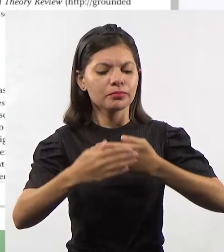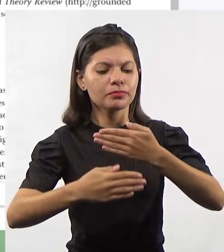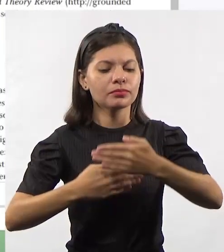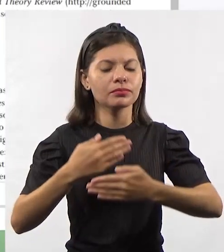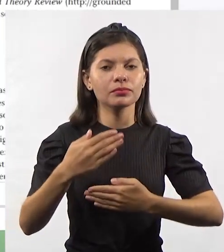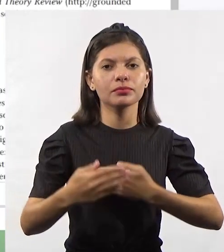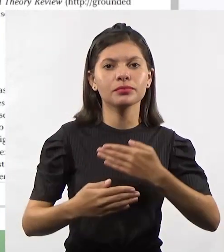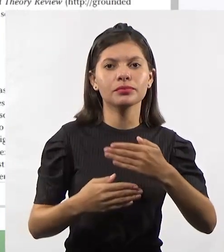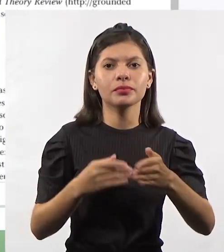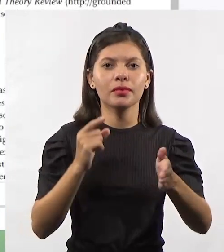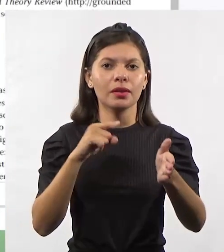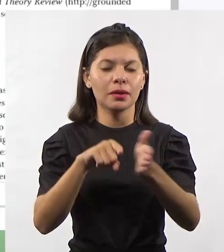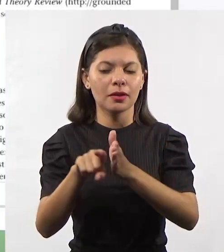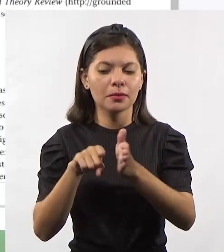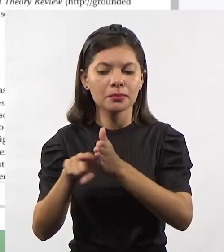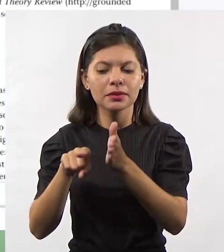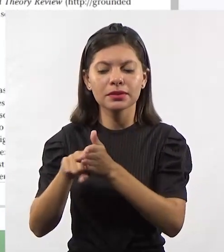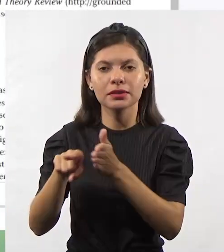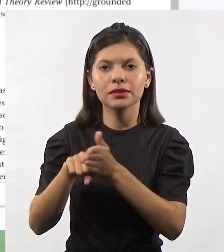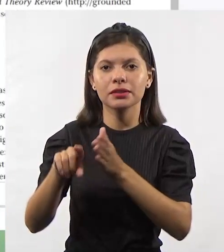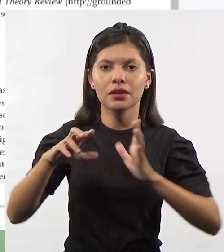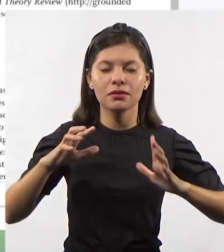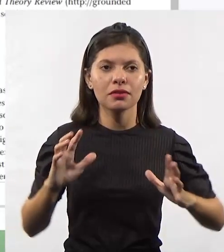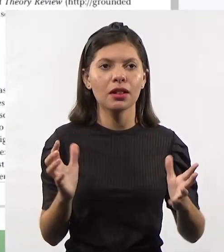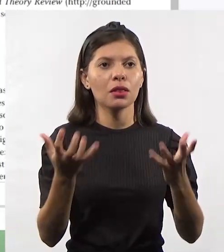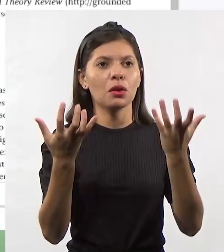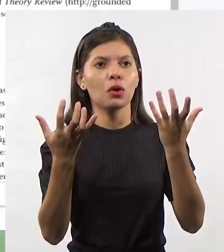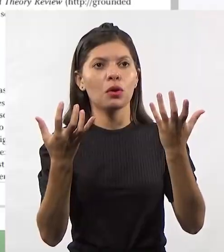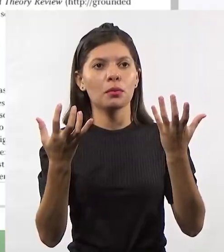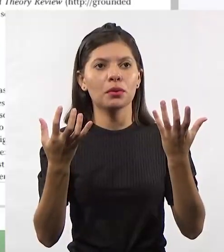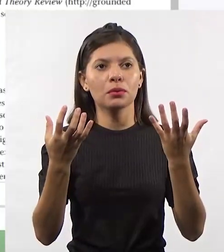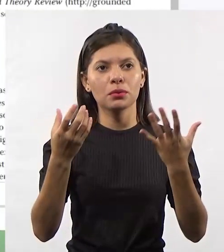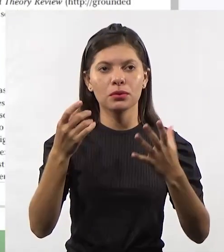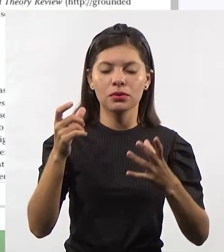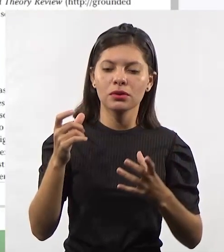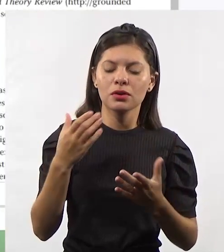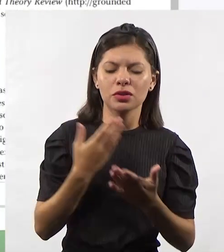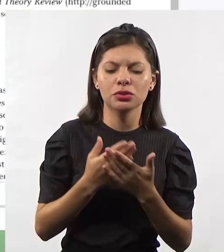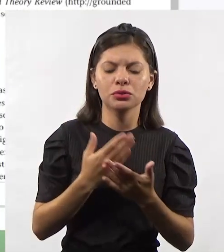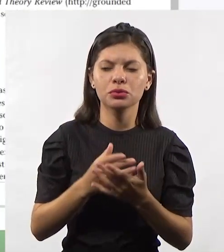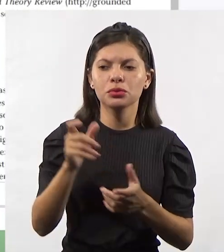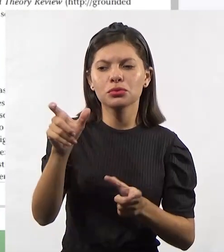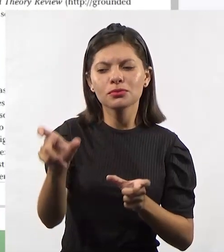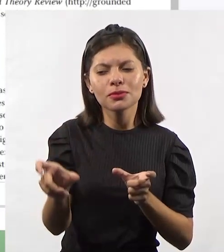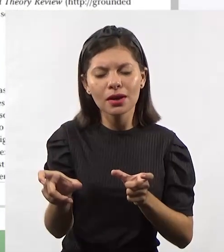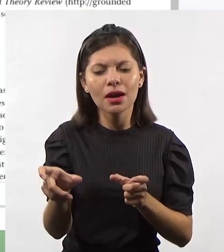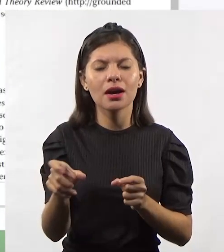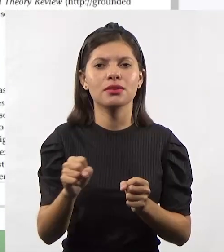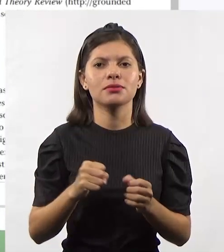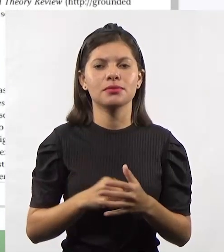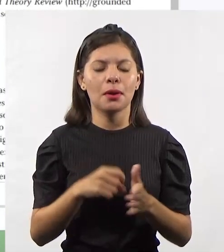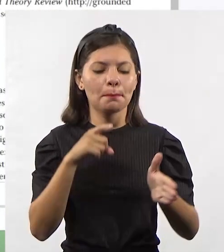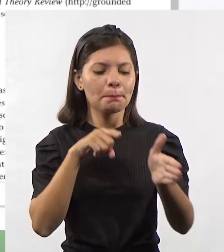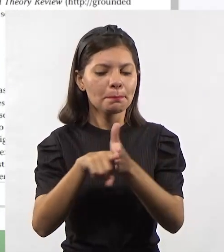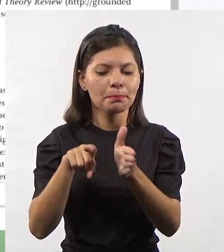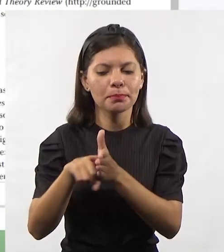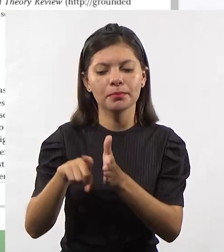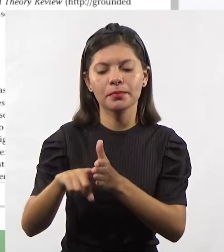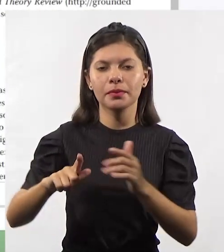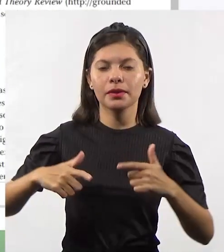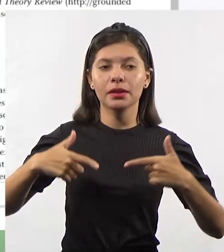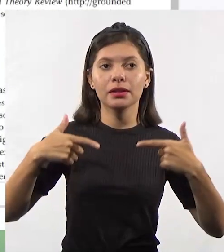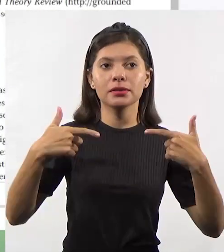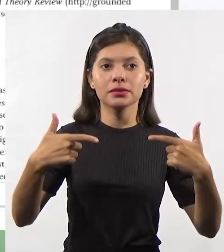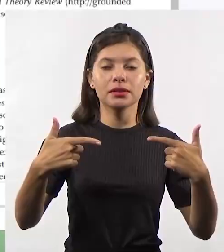narrativa a pesquisa fenomenológica o estudo de caso a pesquisa ação o levantamento